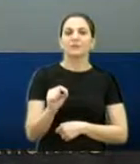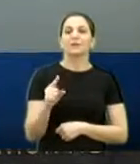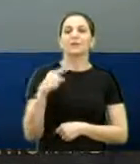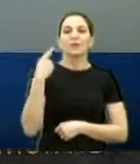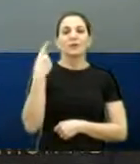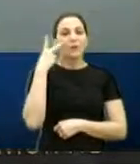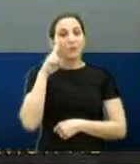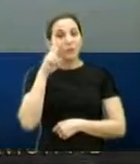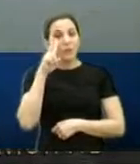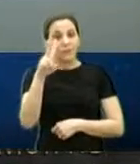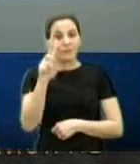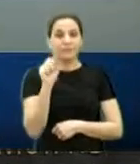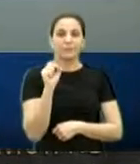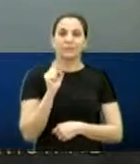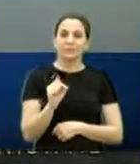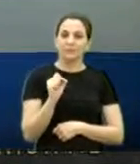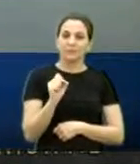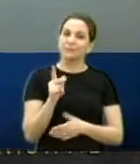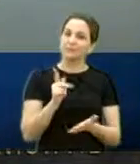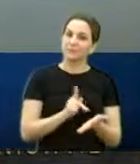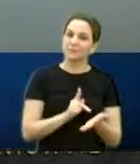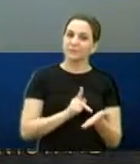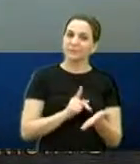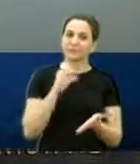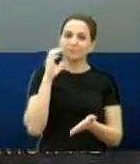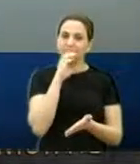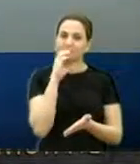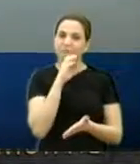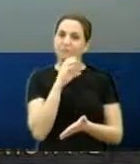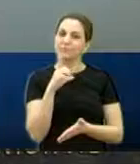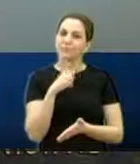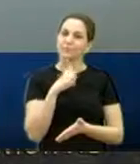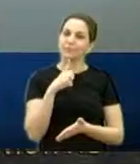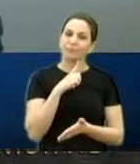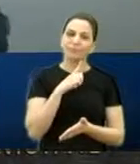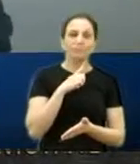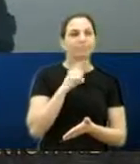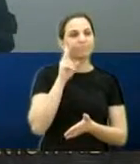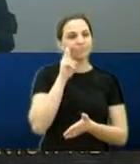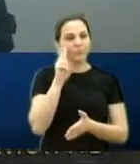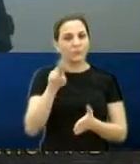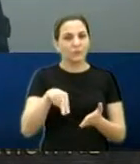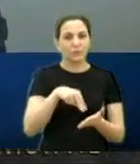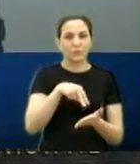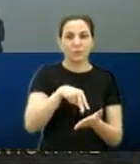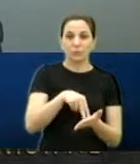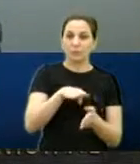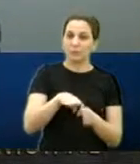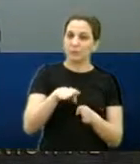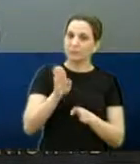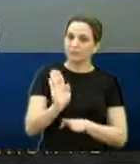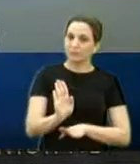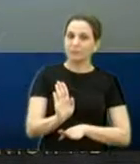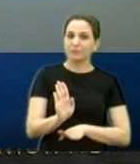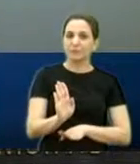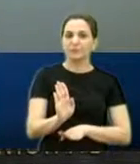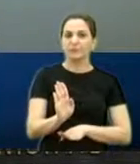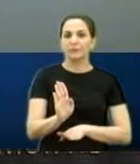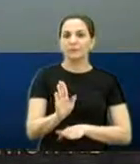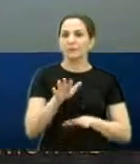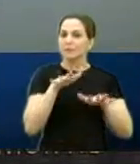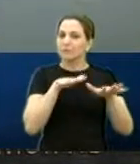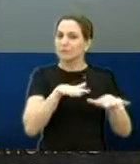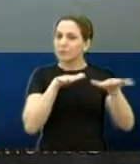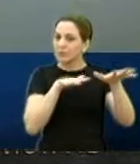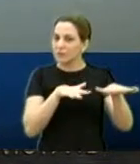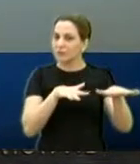ouvem, nos assistem. Na verdade, um comentário rápido. A gente tem ouvido aqui na tribuna da Câmara a manifestação